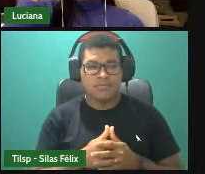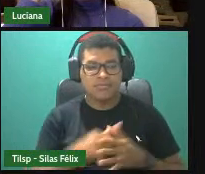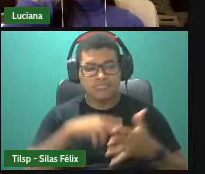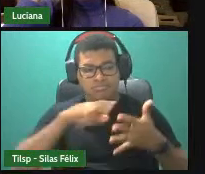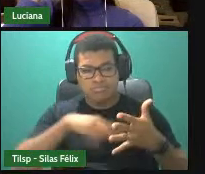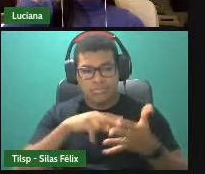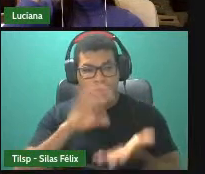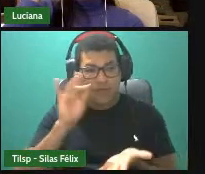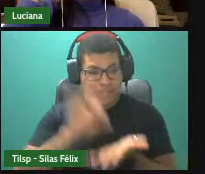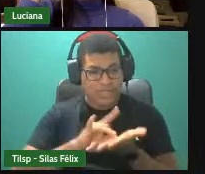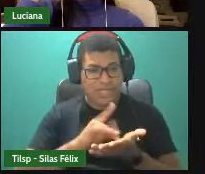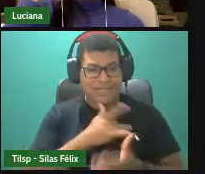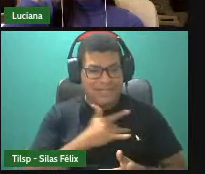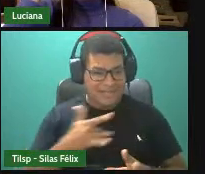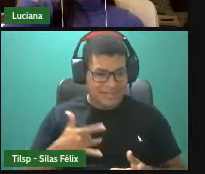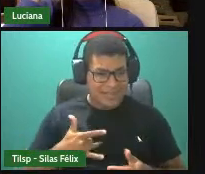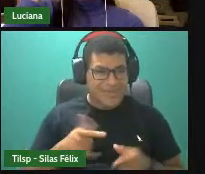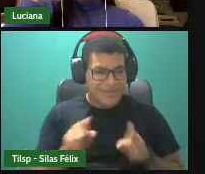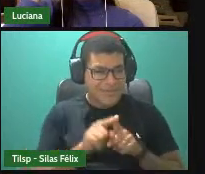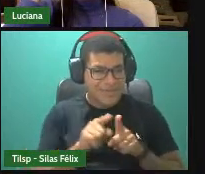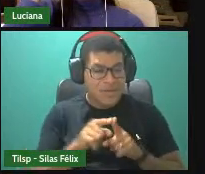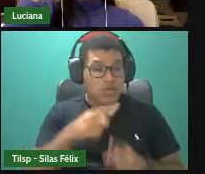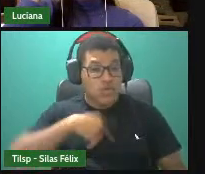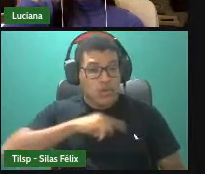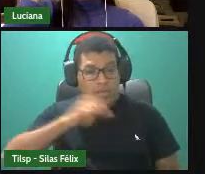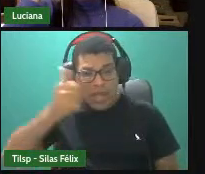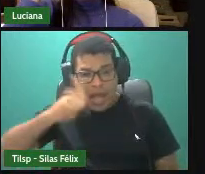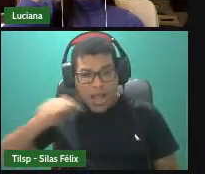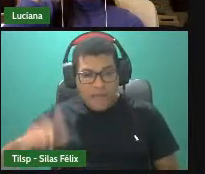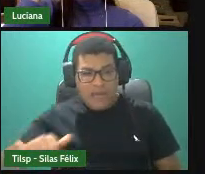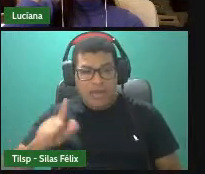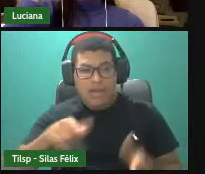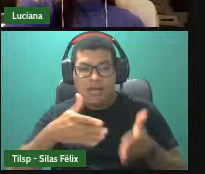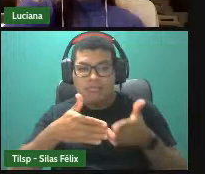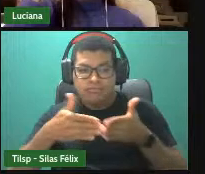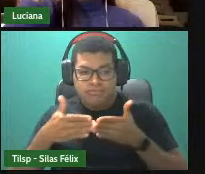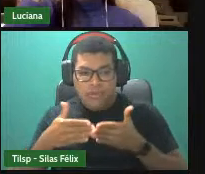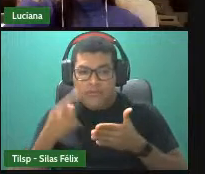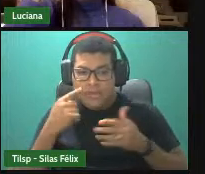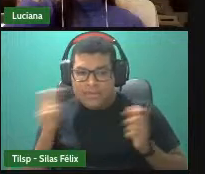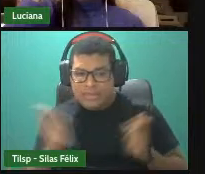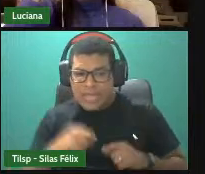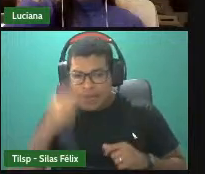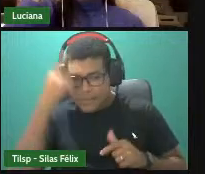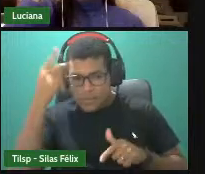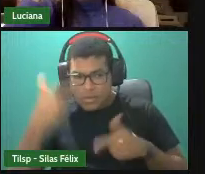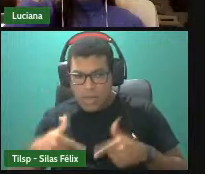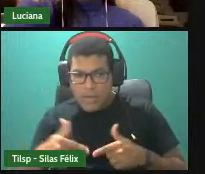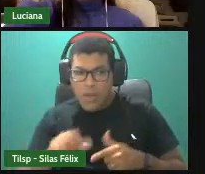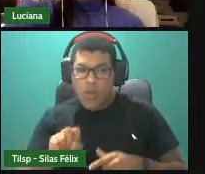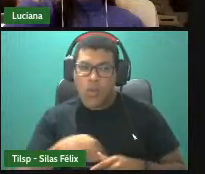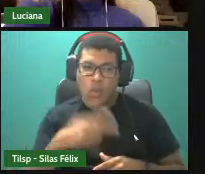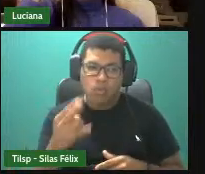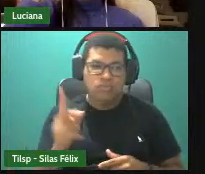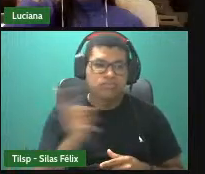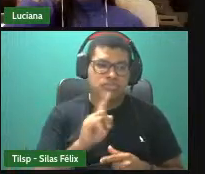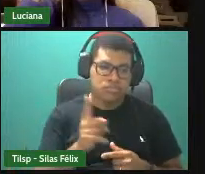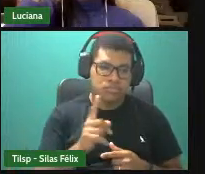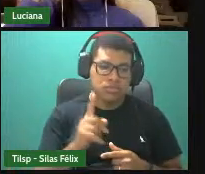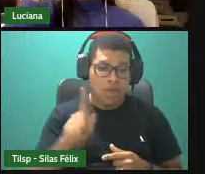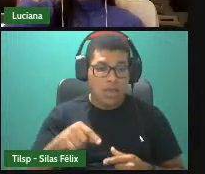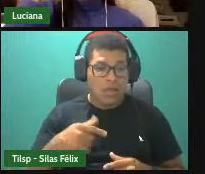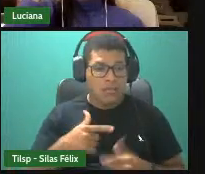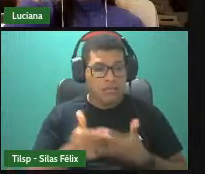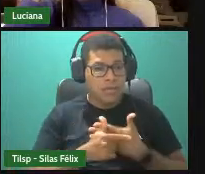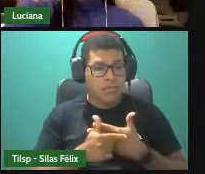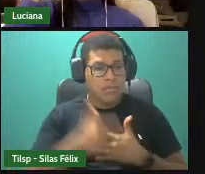em saúde. Tá? Então, a gente avalia afastamento, capacidade, né, das nossas funções é avaliar